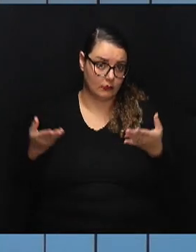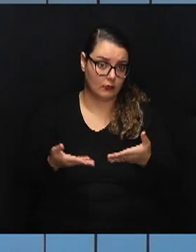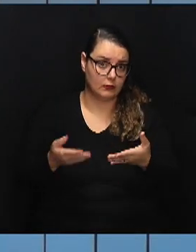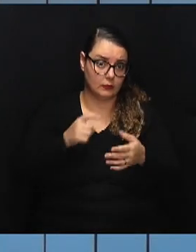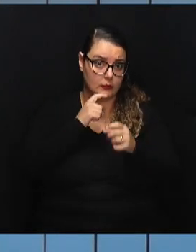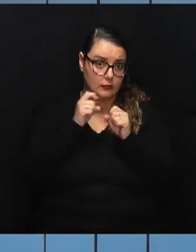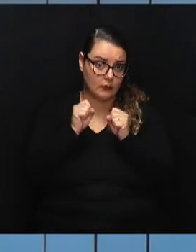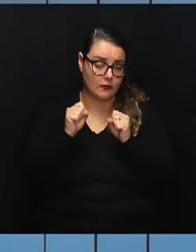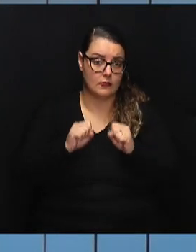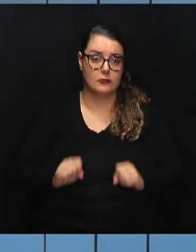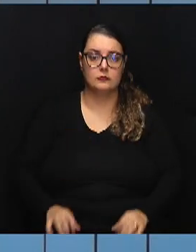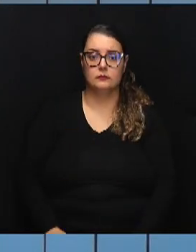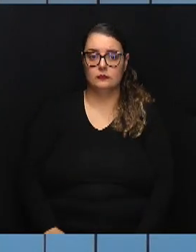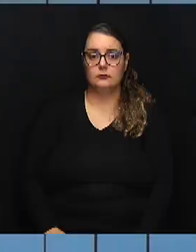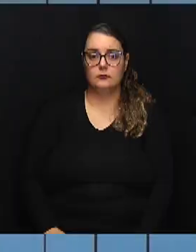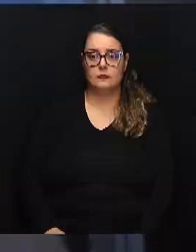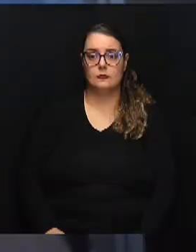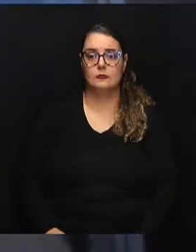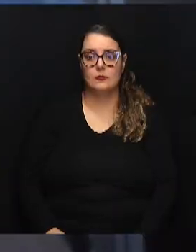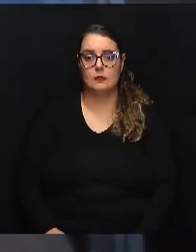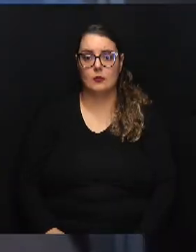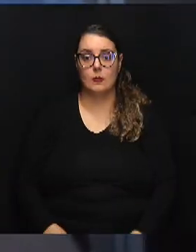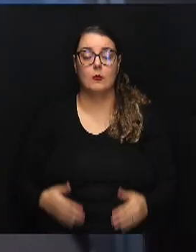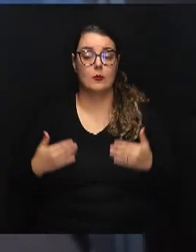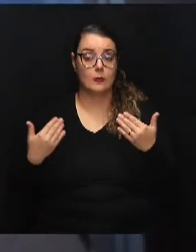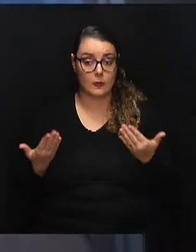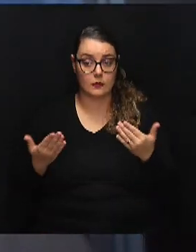Nesse inverno? Bom,